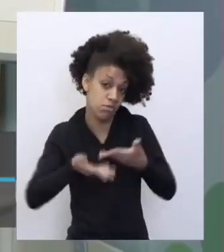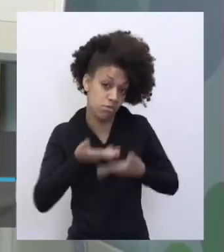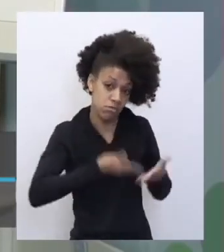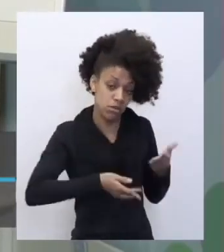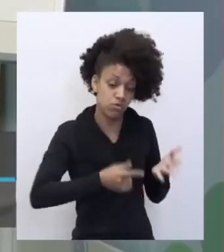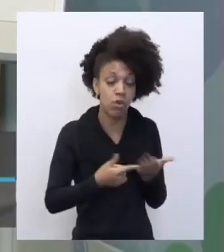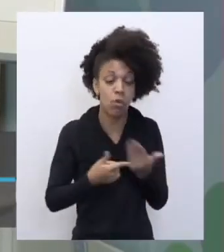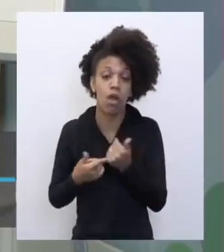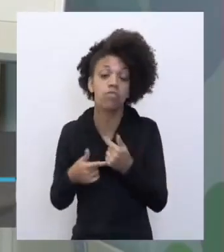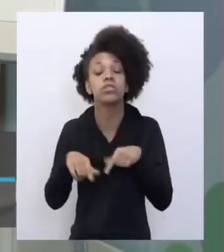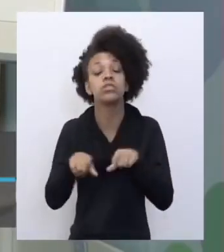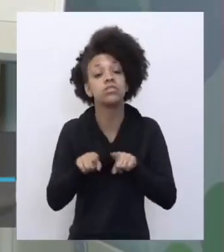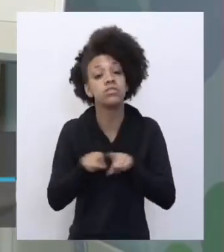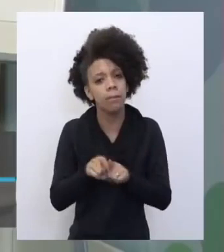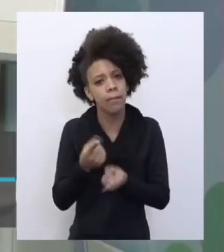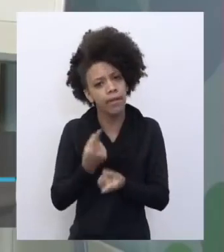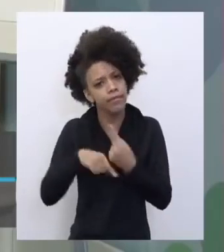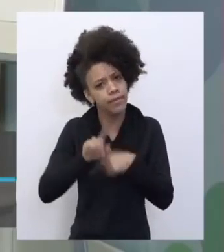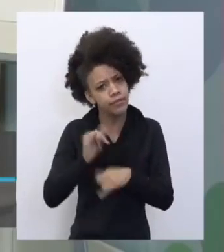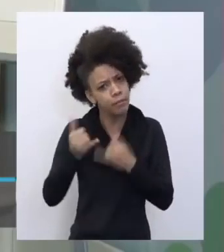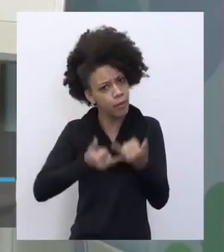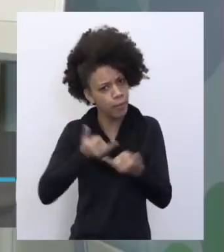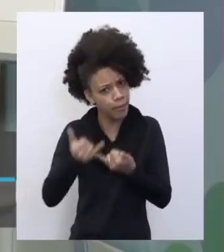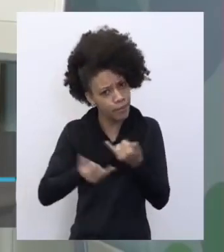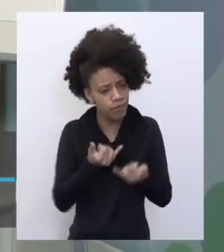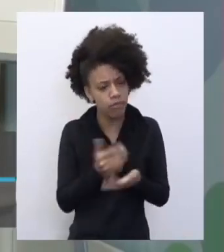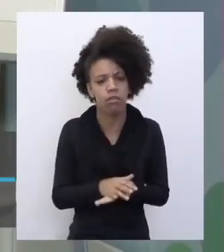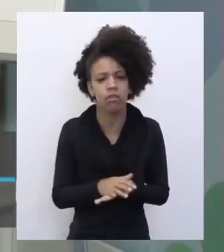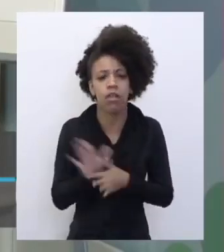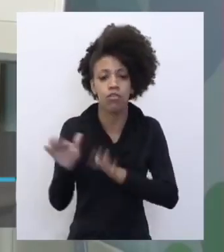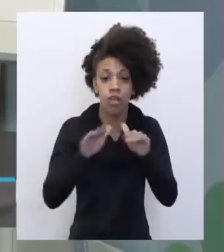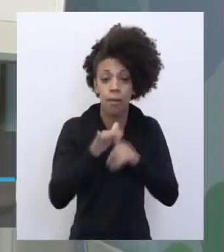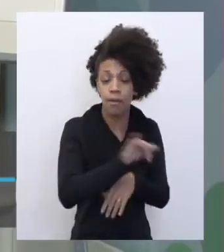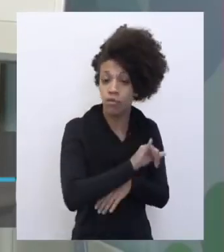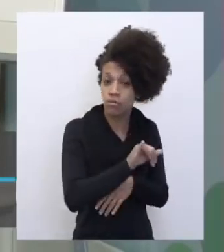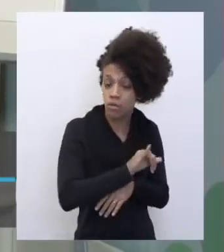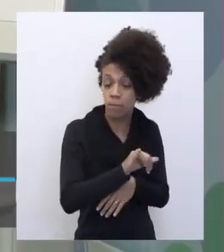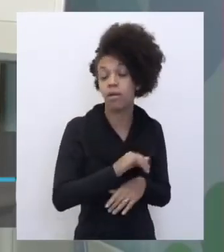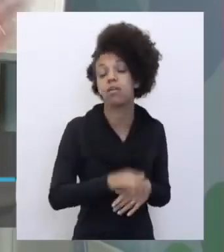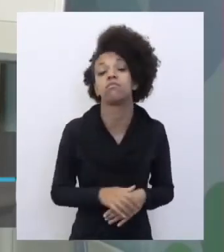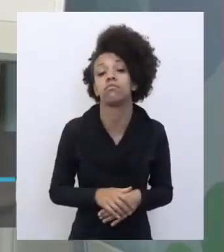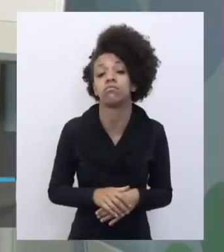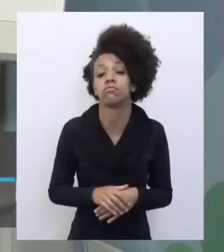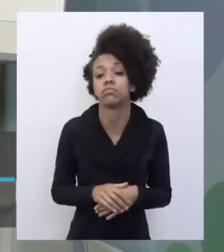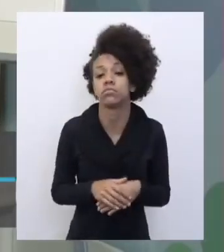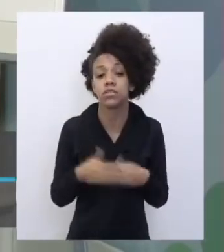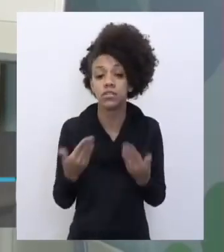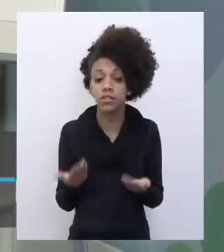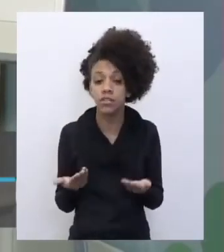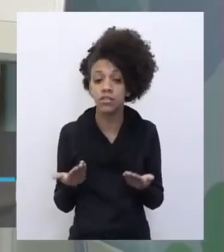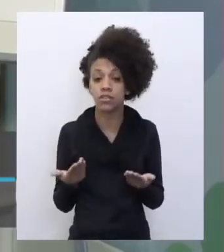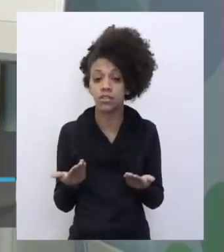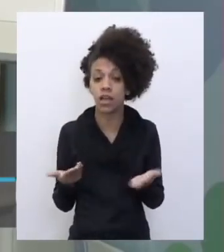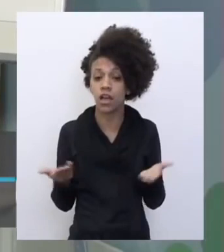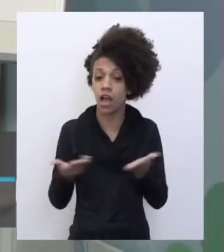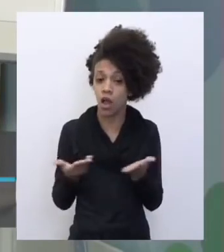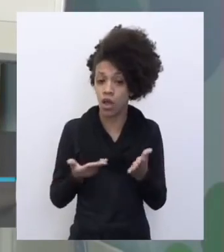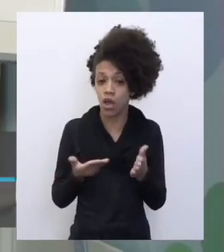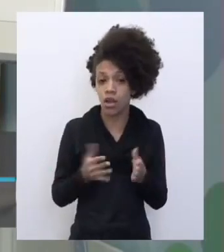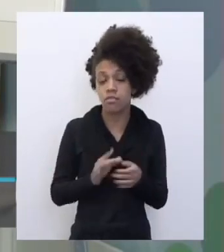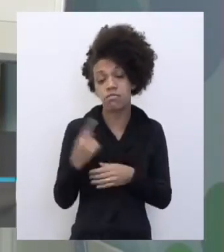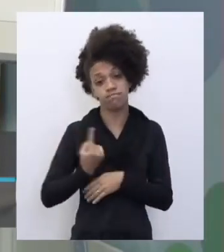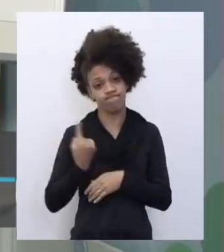arte e transformar isso numa grande brincadeira, né? Chamar também os irmãozinhos em casa, né? Agora, nesse momento de